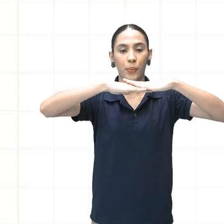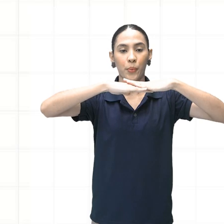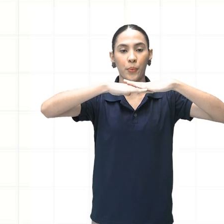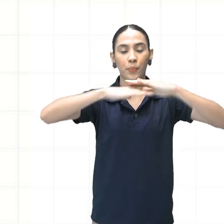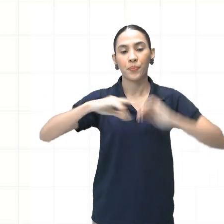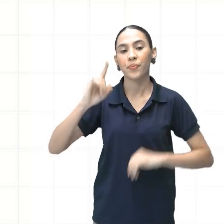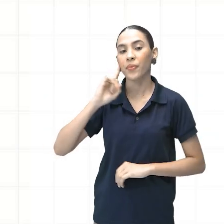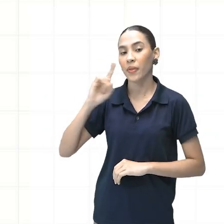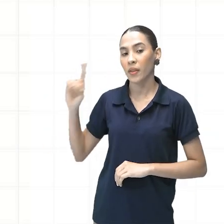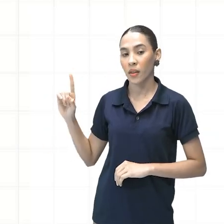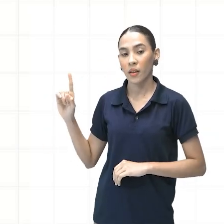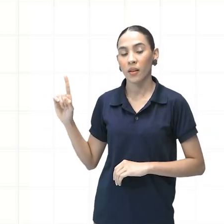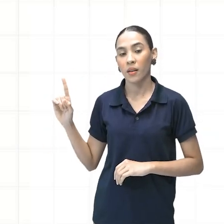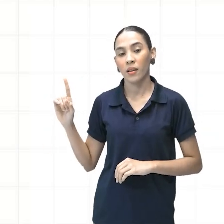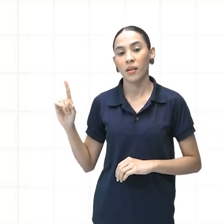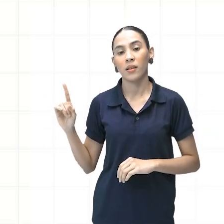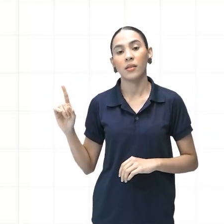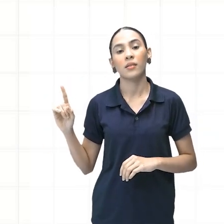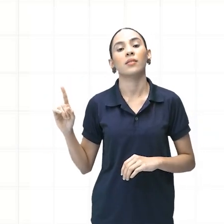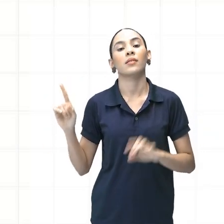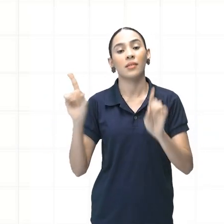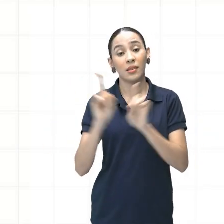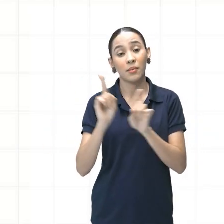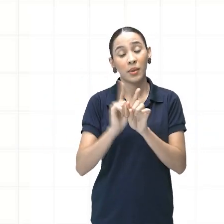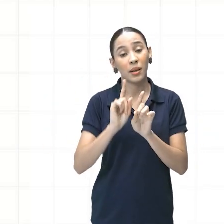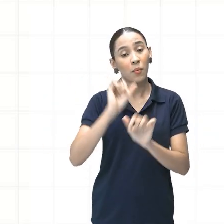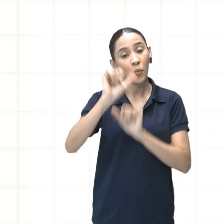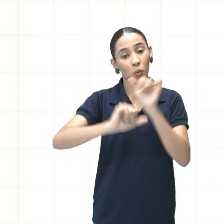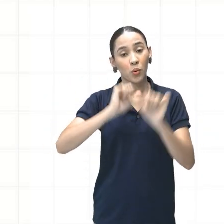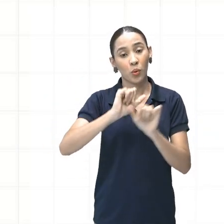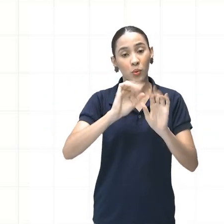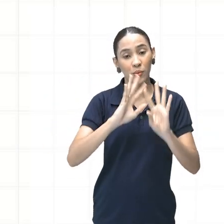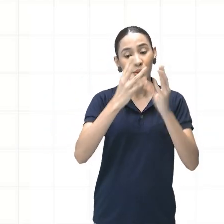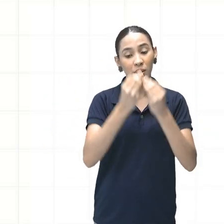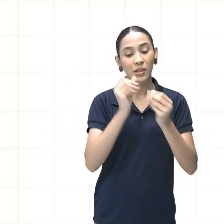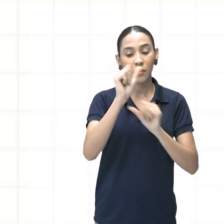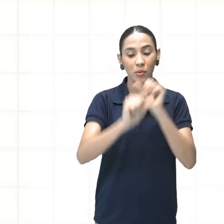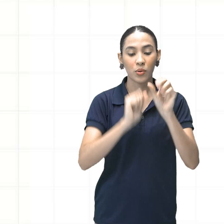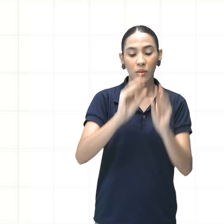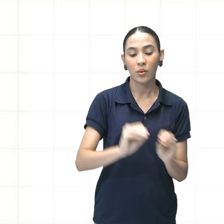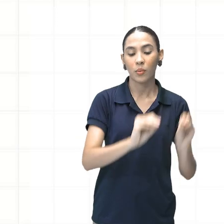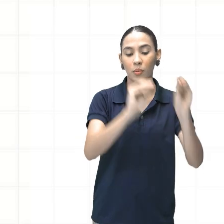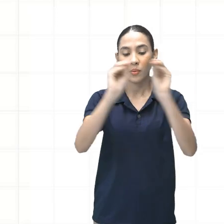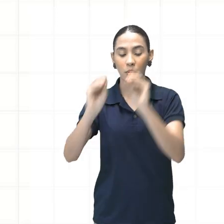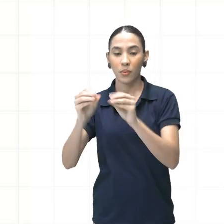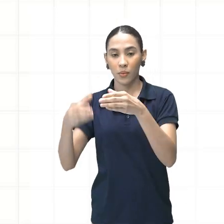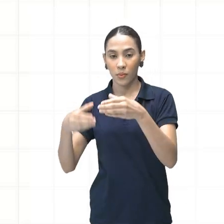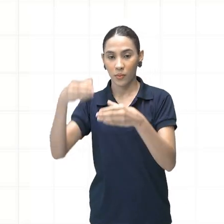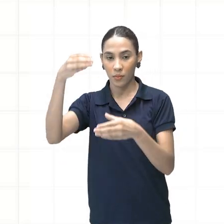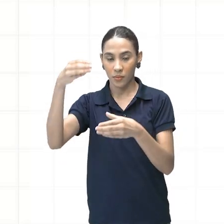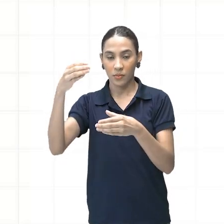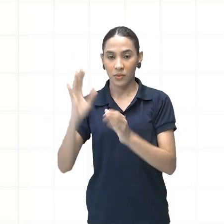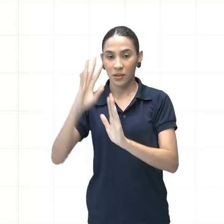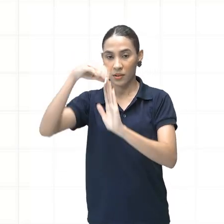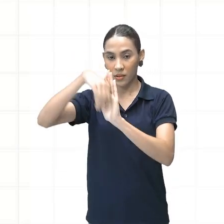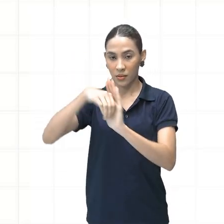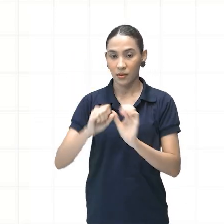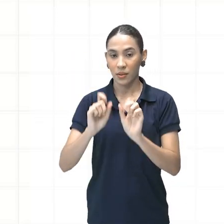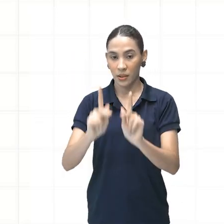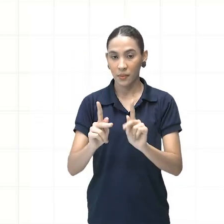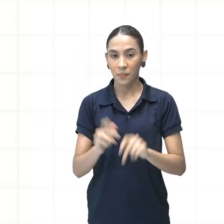boca de uma substância. E essa substância vai ser transferida completamente para esse cilindro.